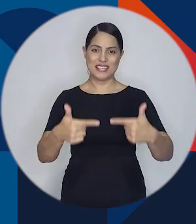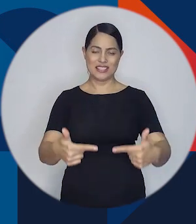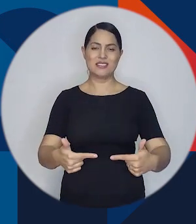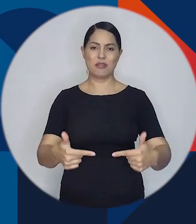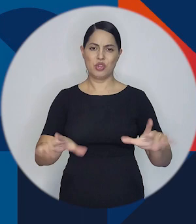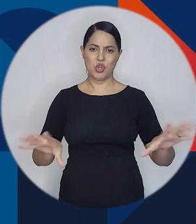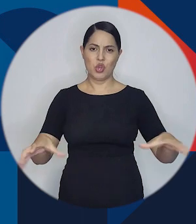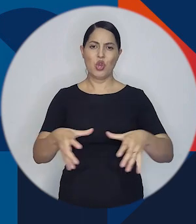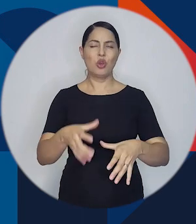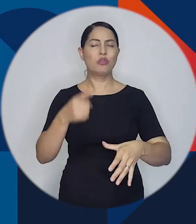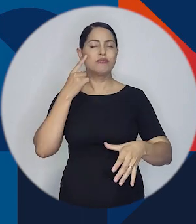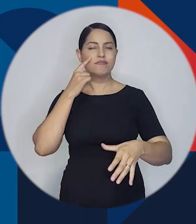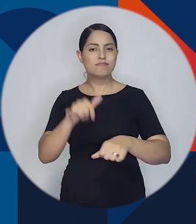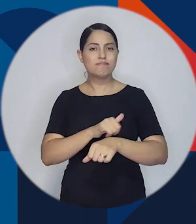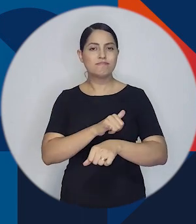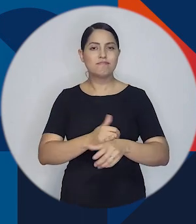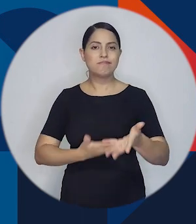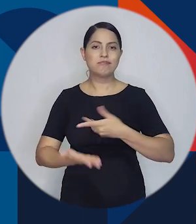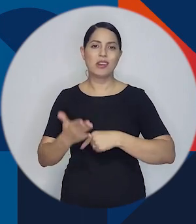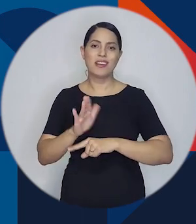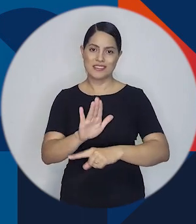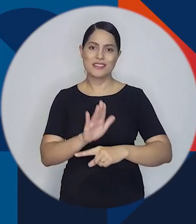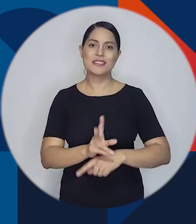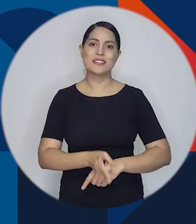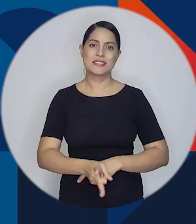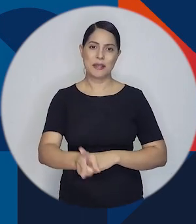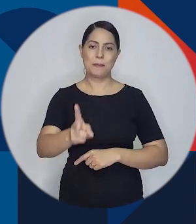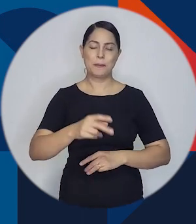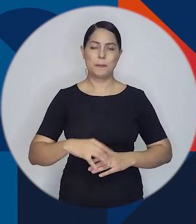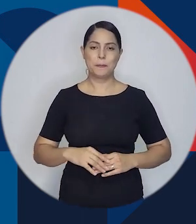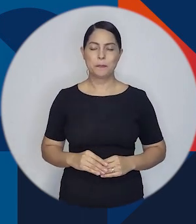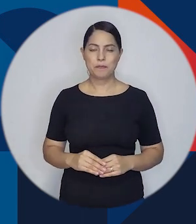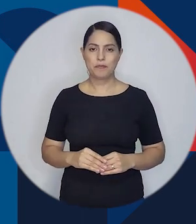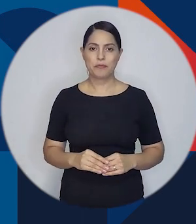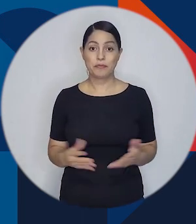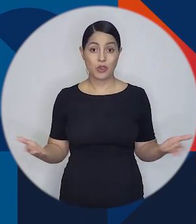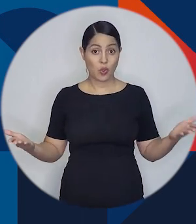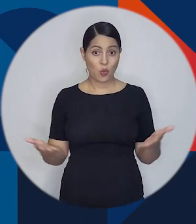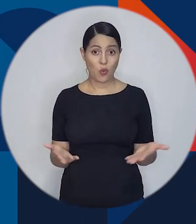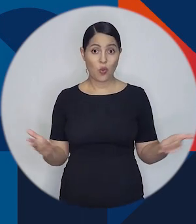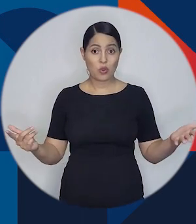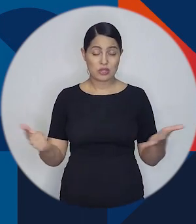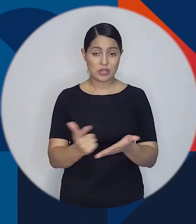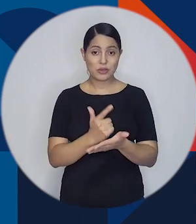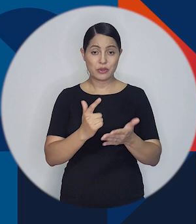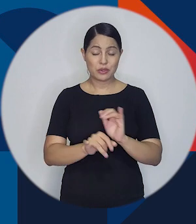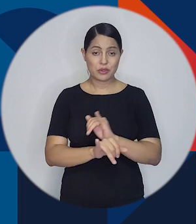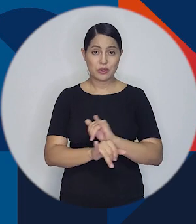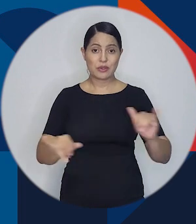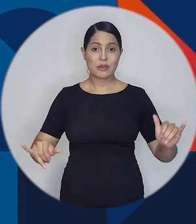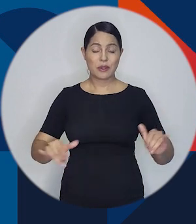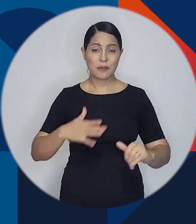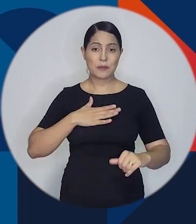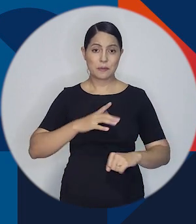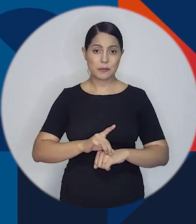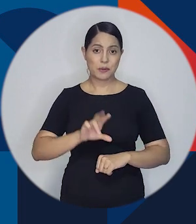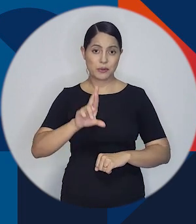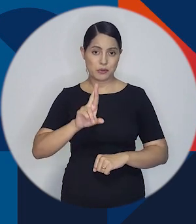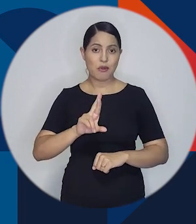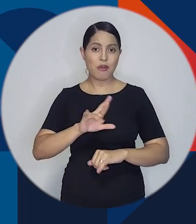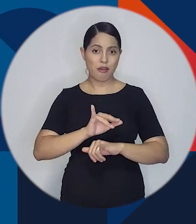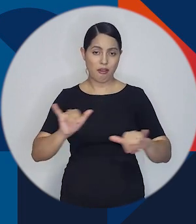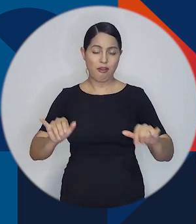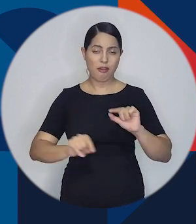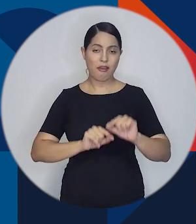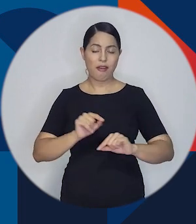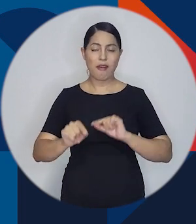bem e pensar sempre na coletividade. Eu estou lançando aqui minha obra, fruto da minha tese de doutorado no Conselho Federal